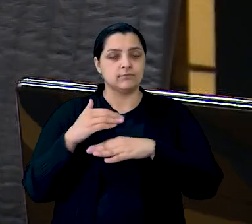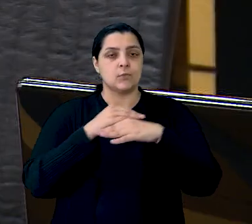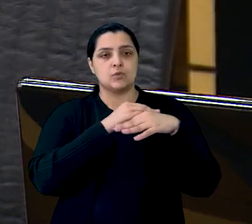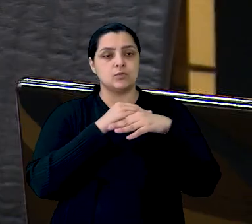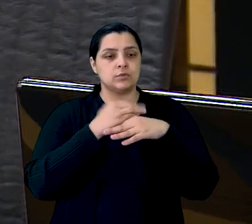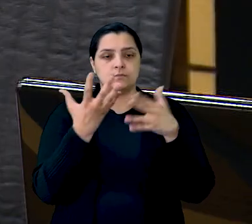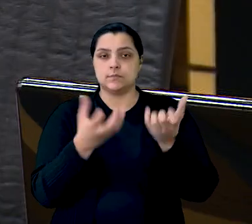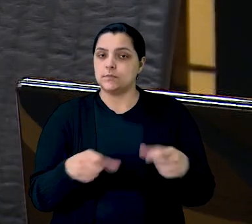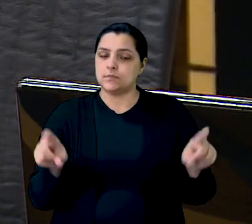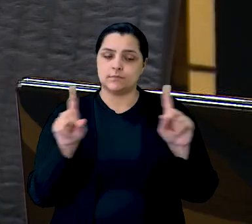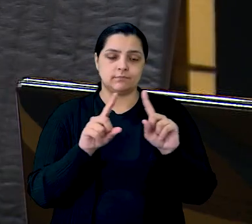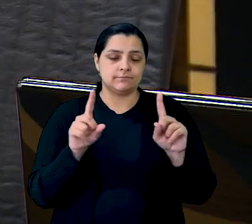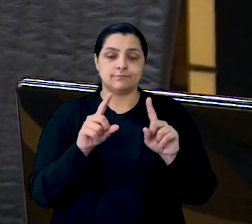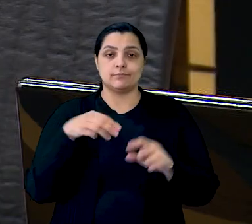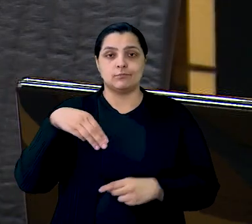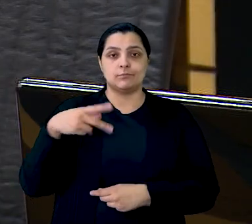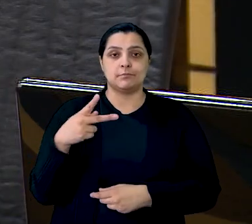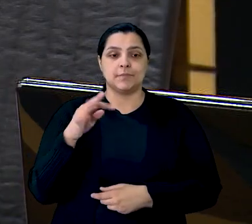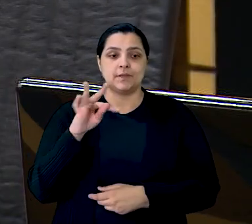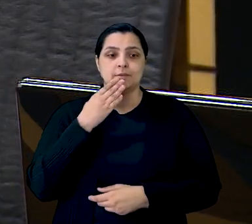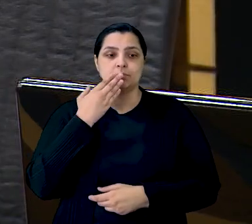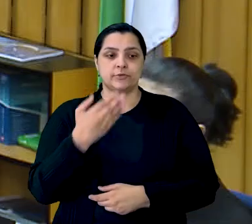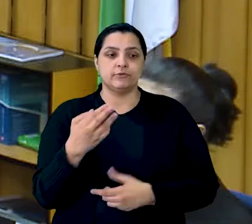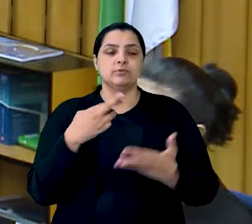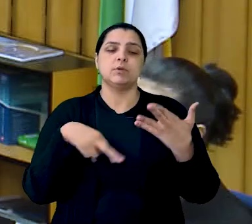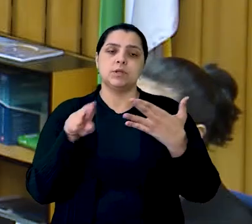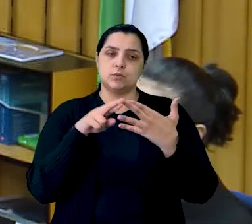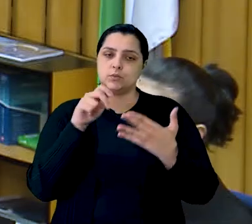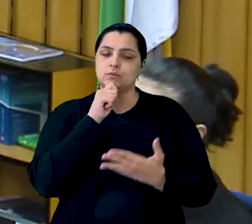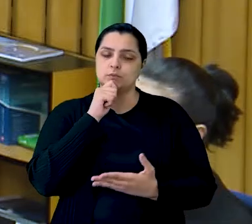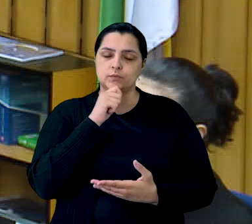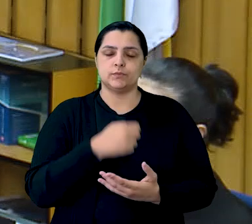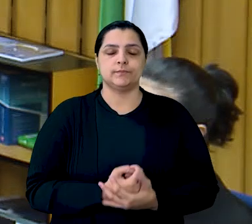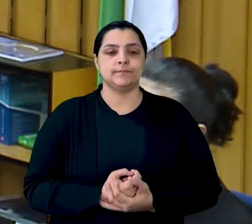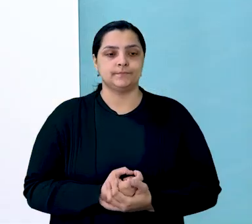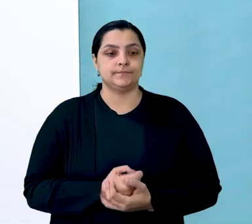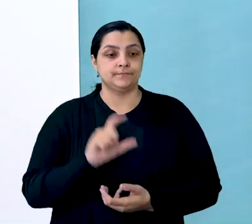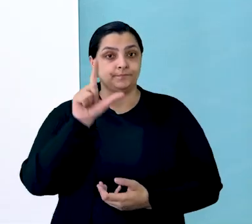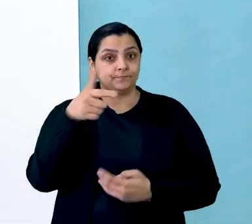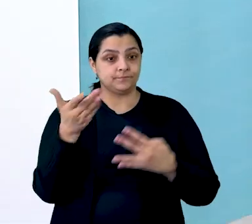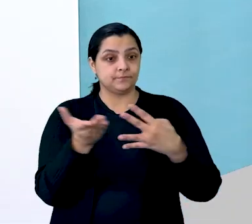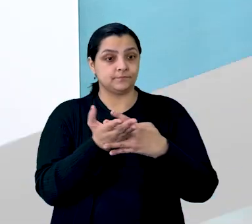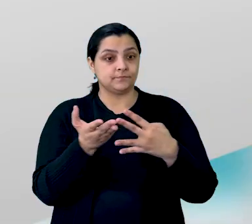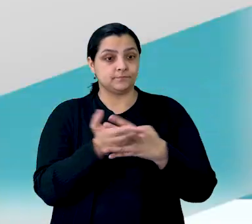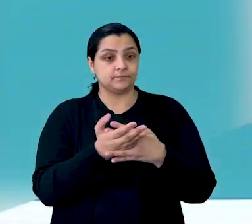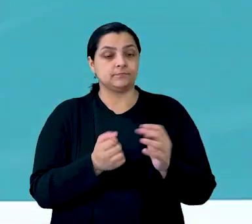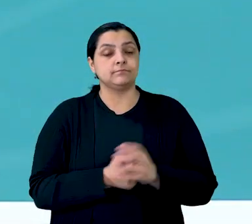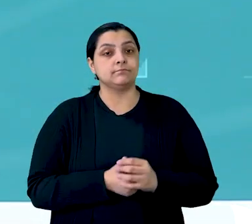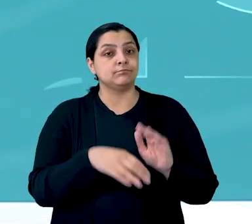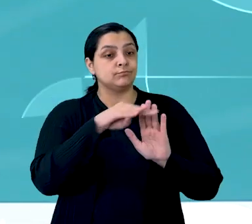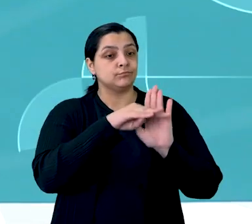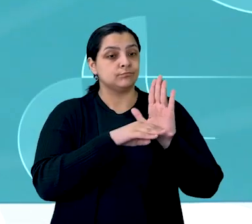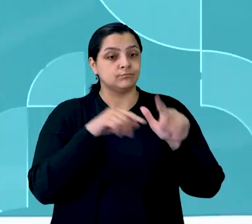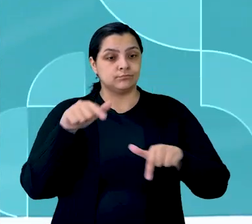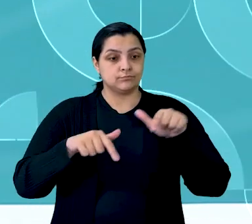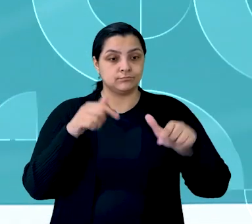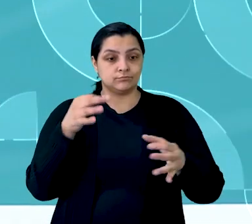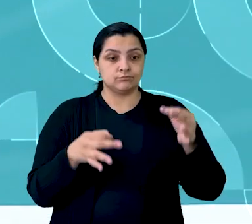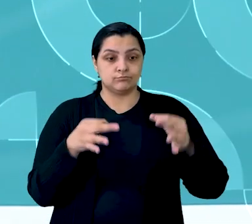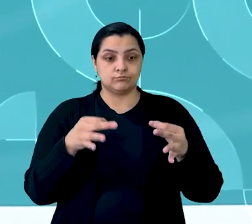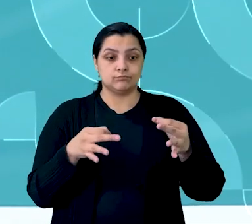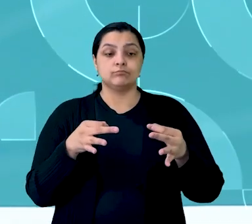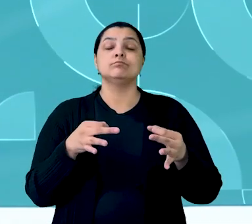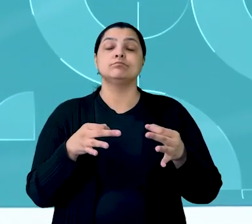a quinta turma negou o pedido do MPT. Ainda cabe recurso. Depois do intervalo, protocolos para